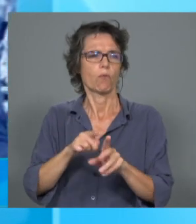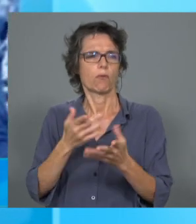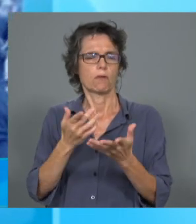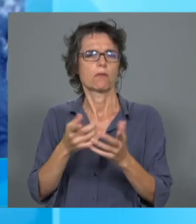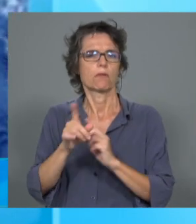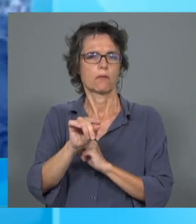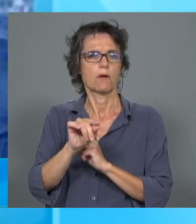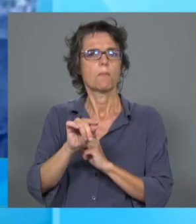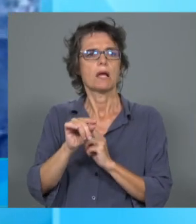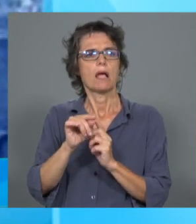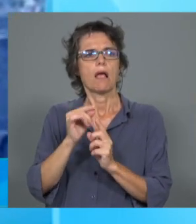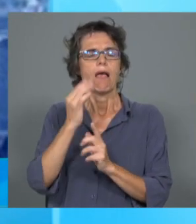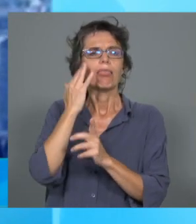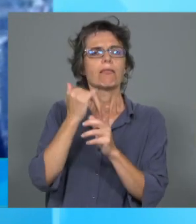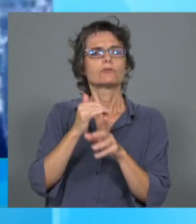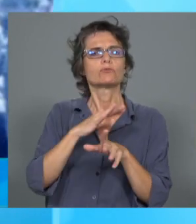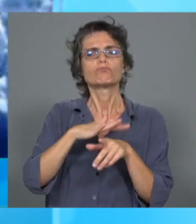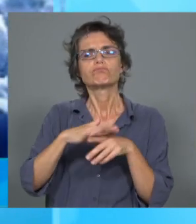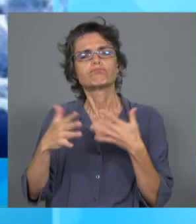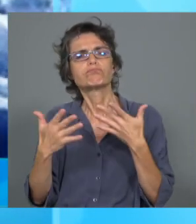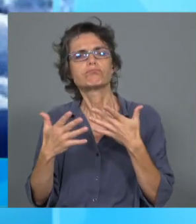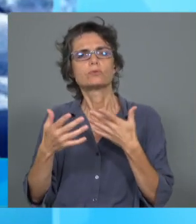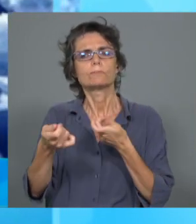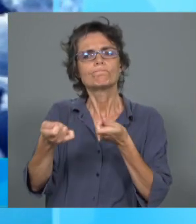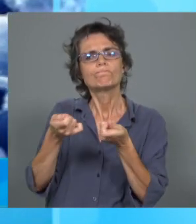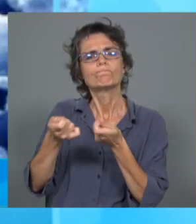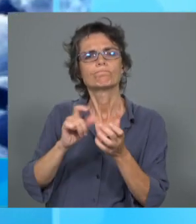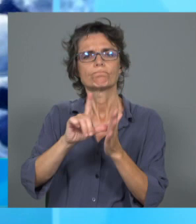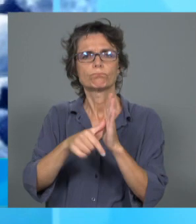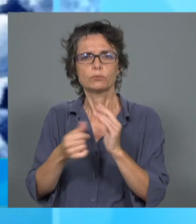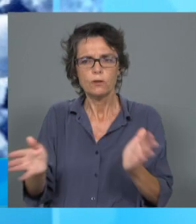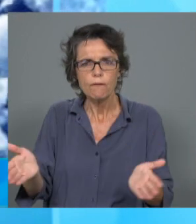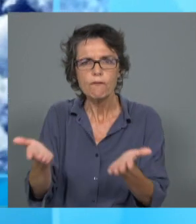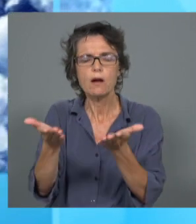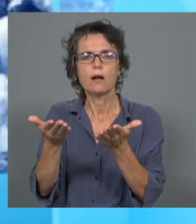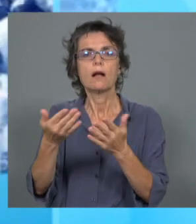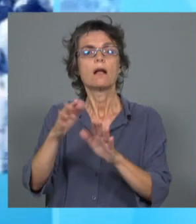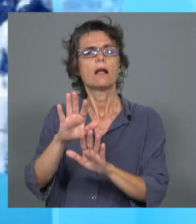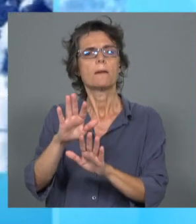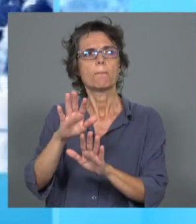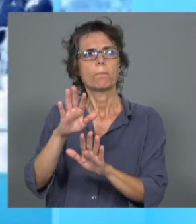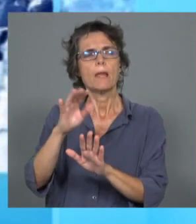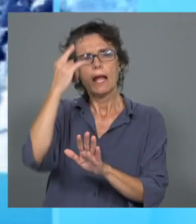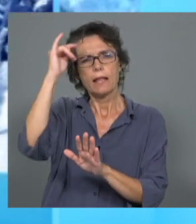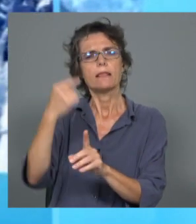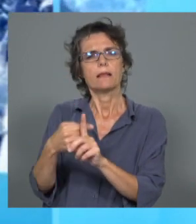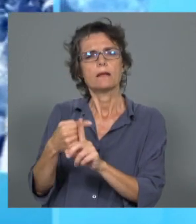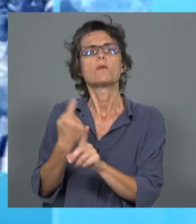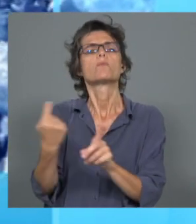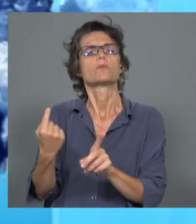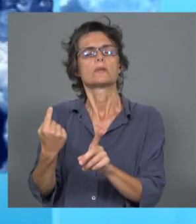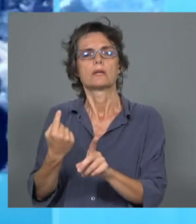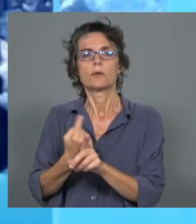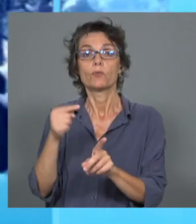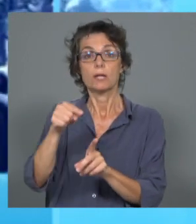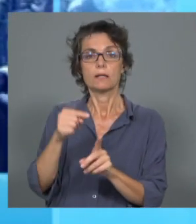como mediação neste projeto e achei uma boa ideia porque de facto é uma